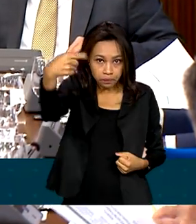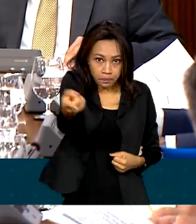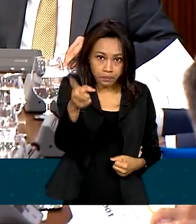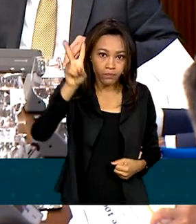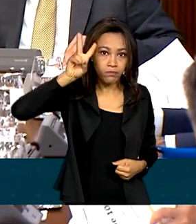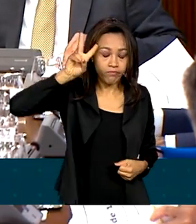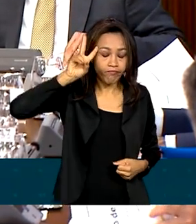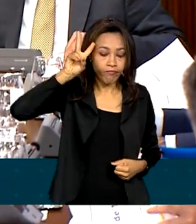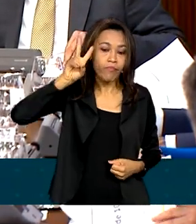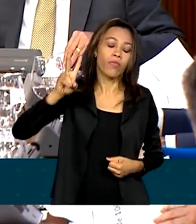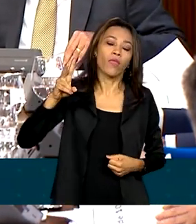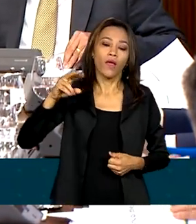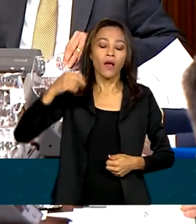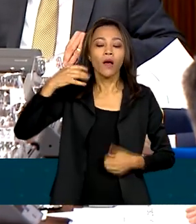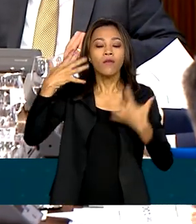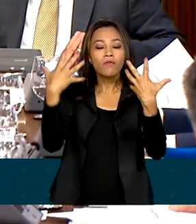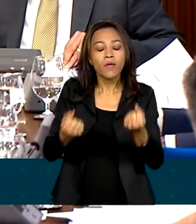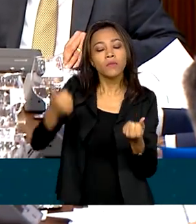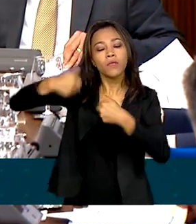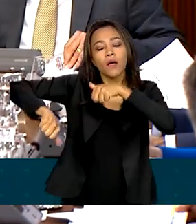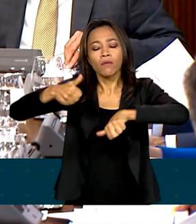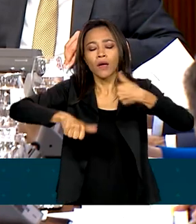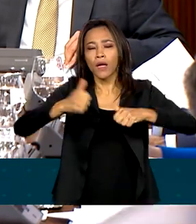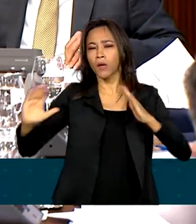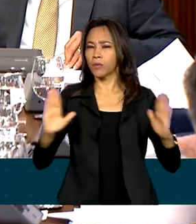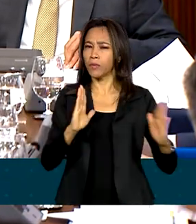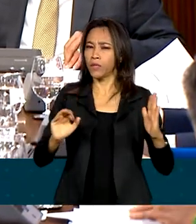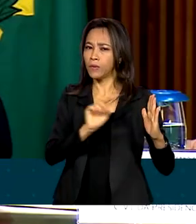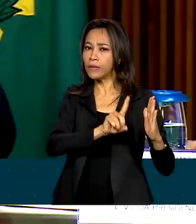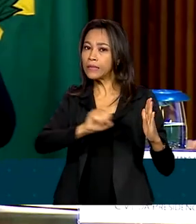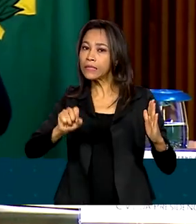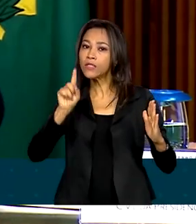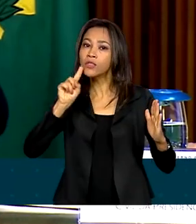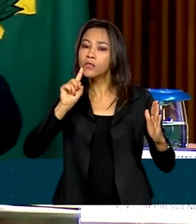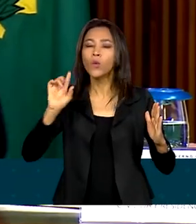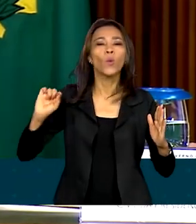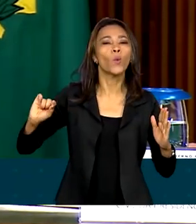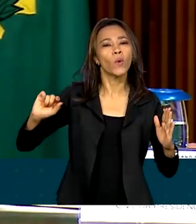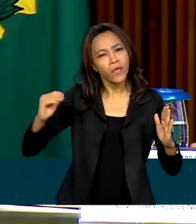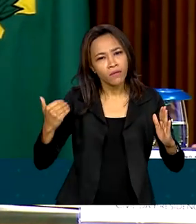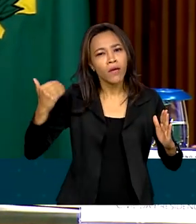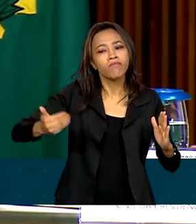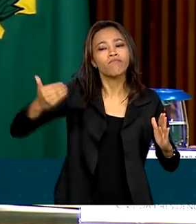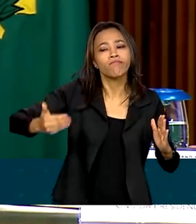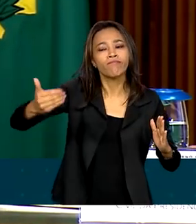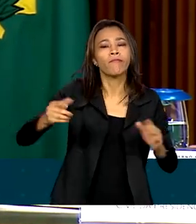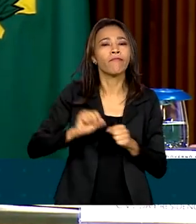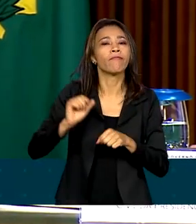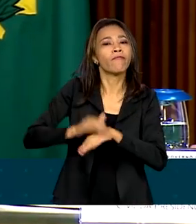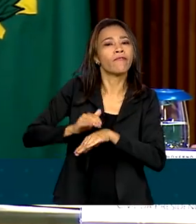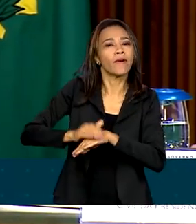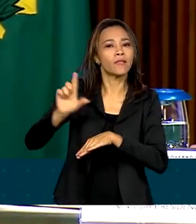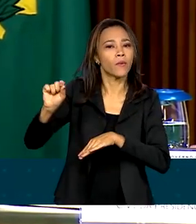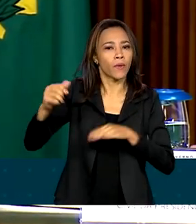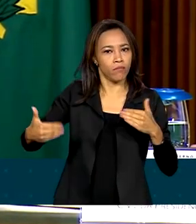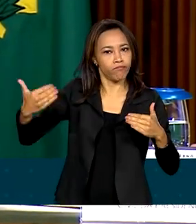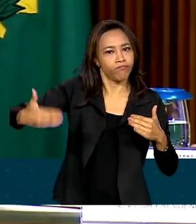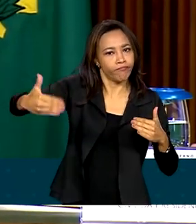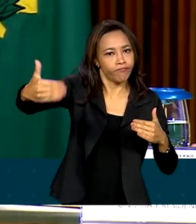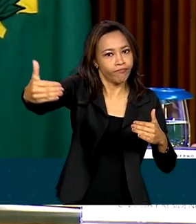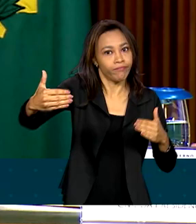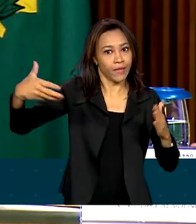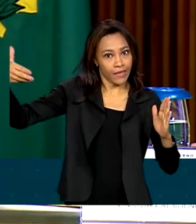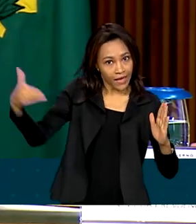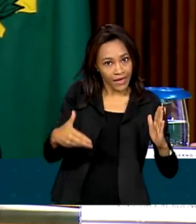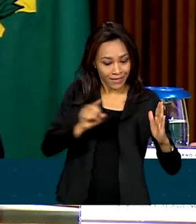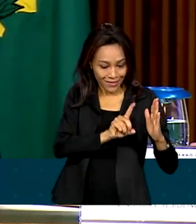avaliação dos 100 dias, a gente vai ter que anunciar o que a gente vai fazer para frente, porque os 100 dias vão fazer parte